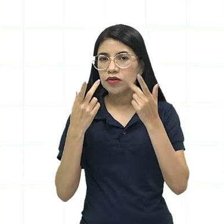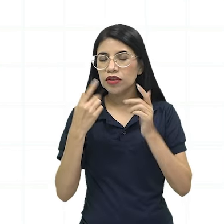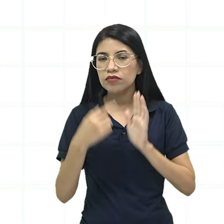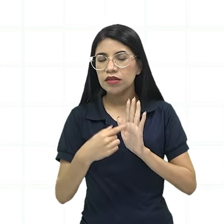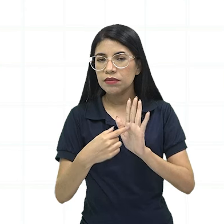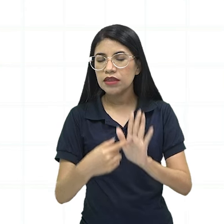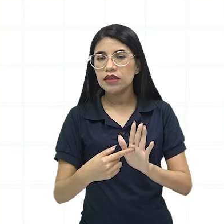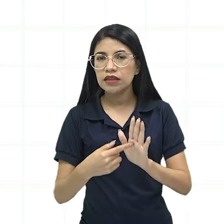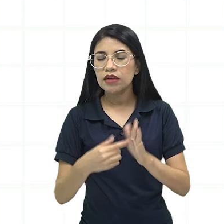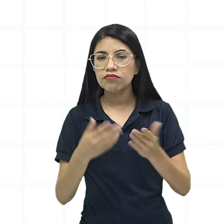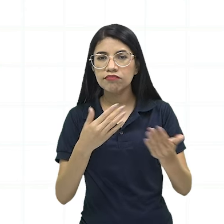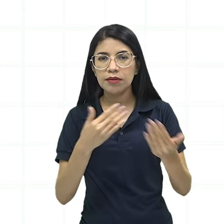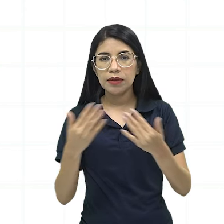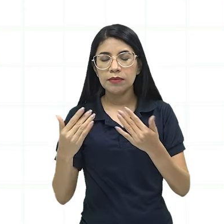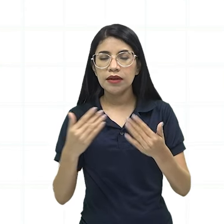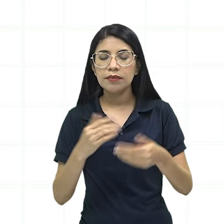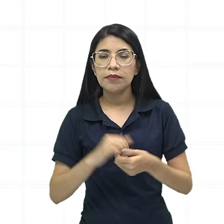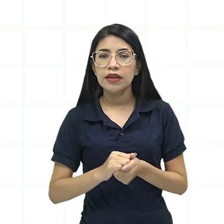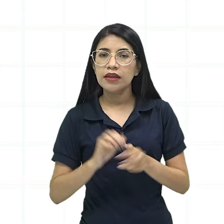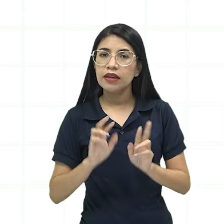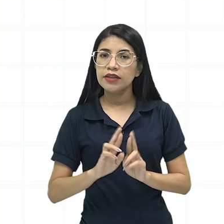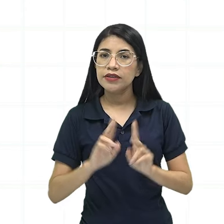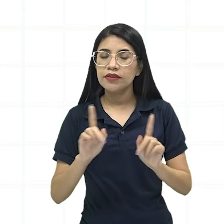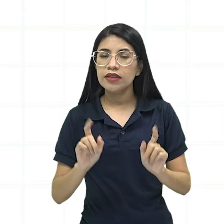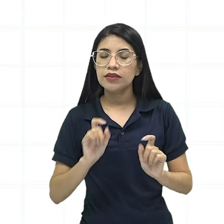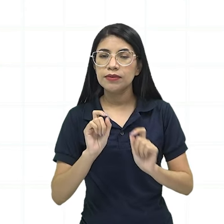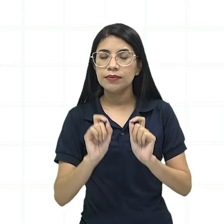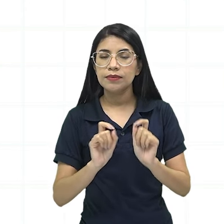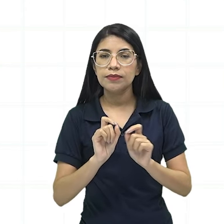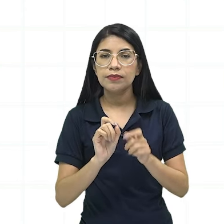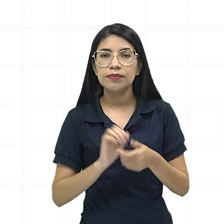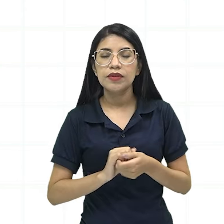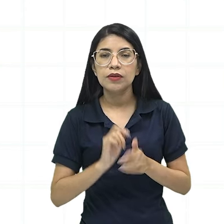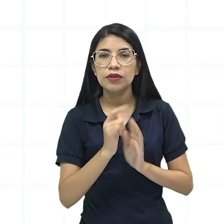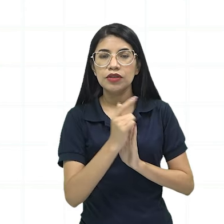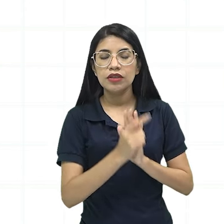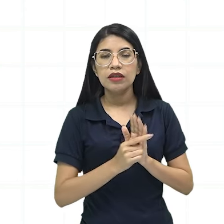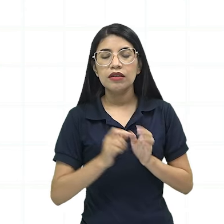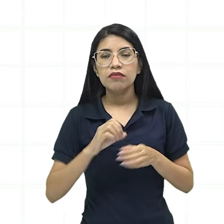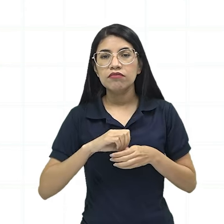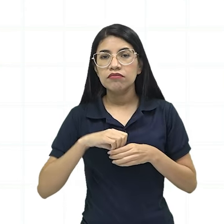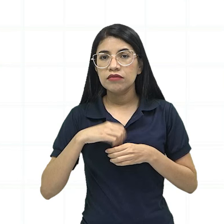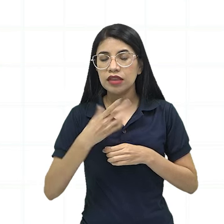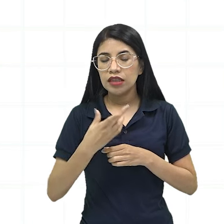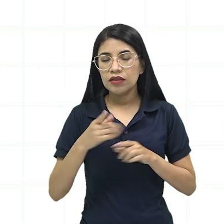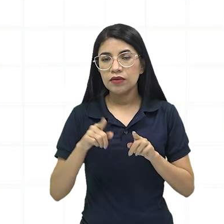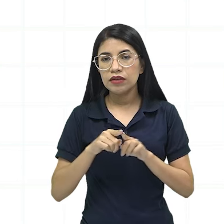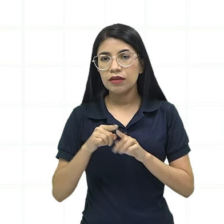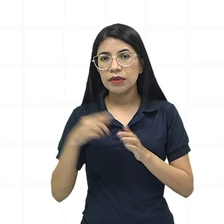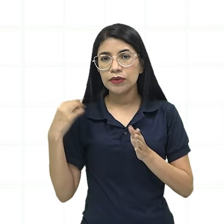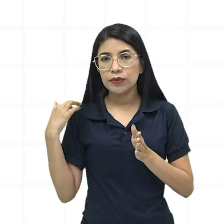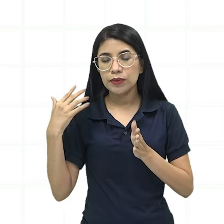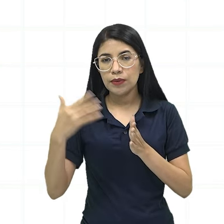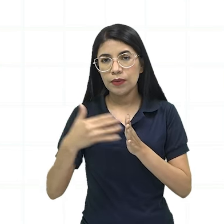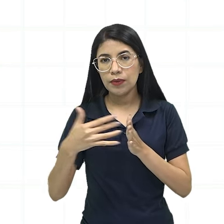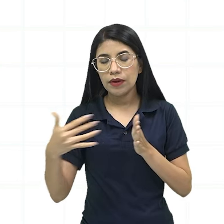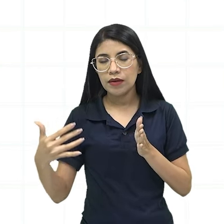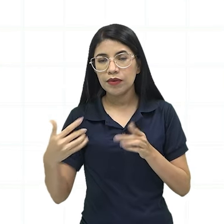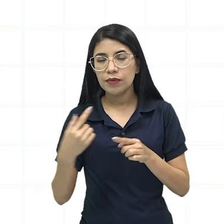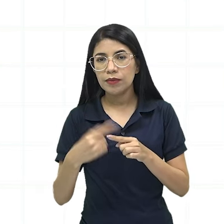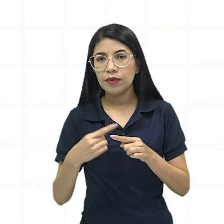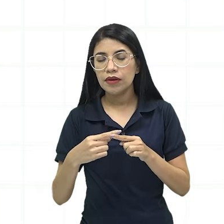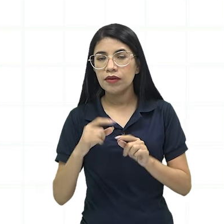gênero dramático, observe que ele difere do gênero lírico e do gênero épico. Por